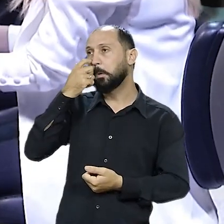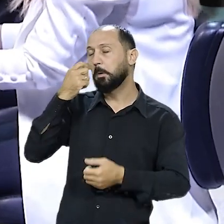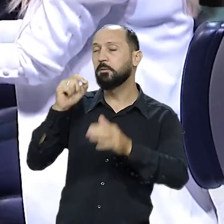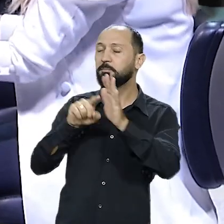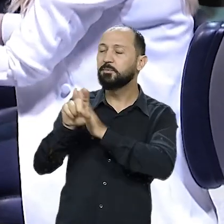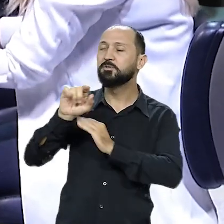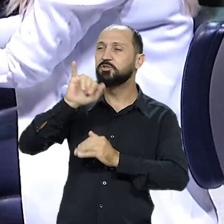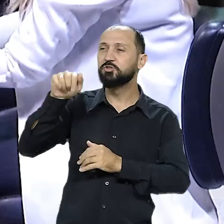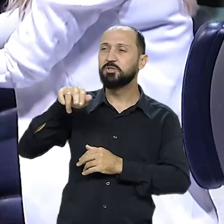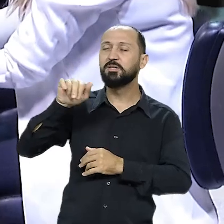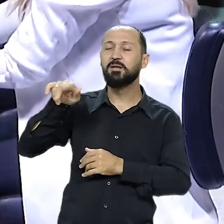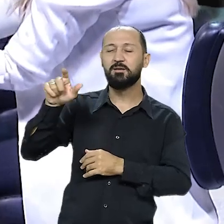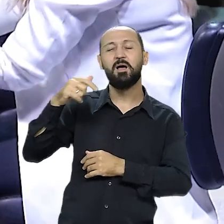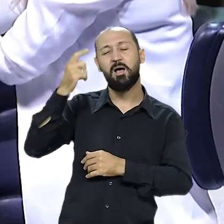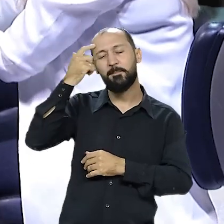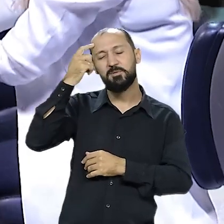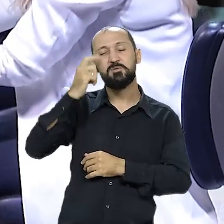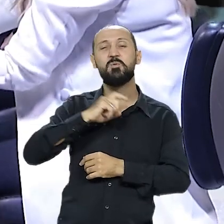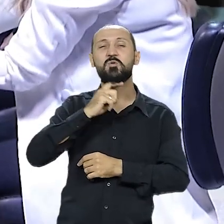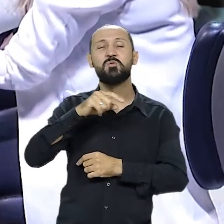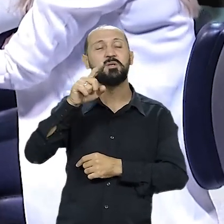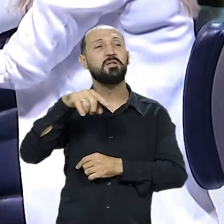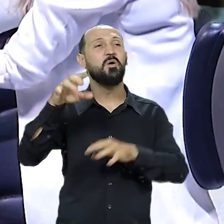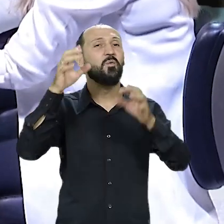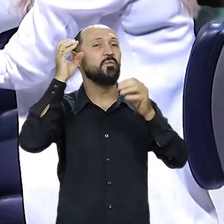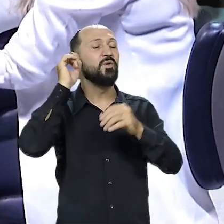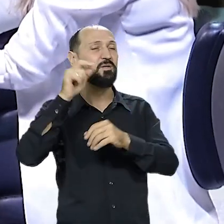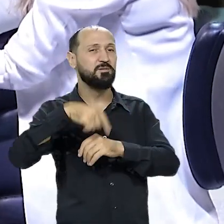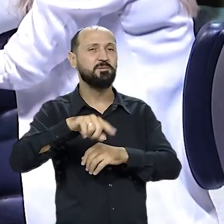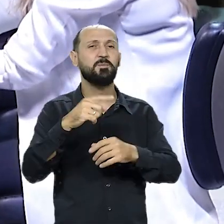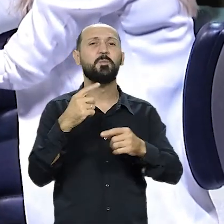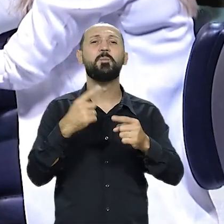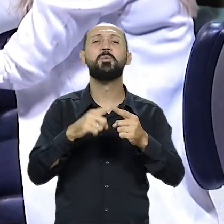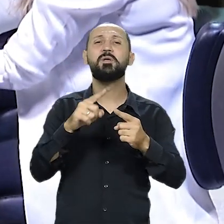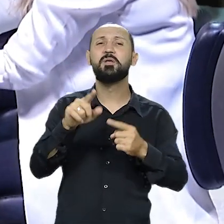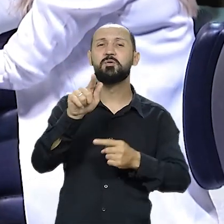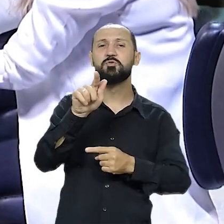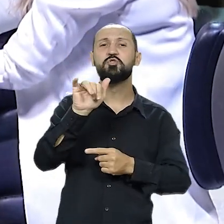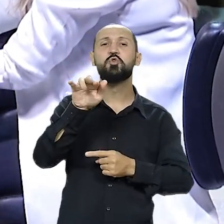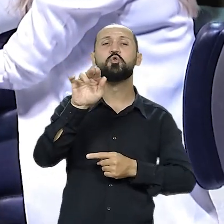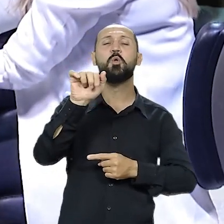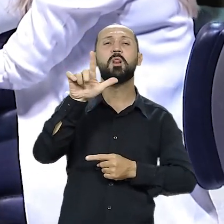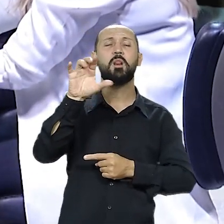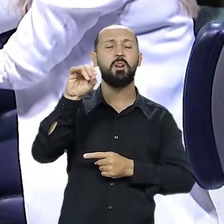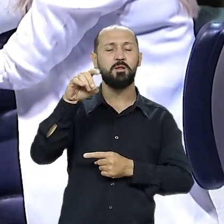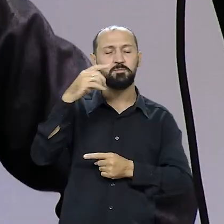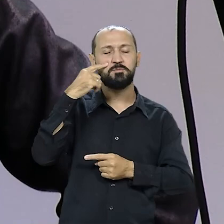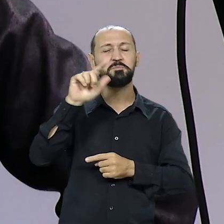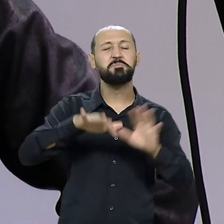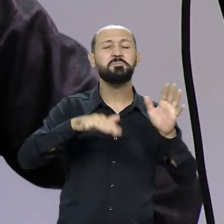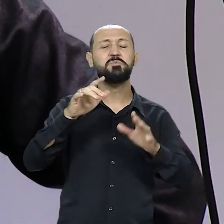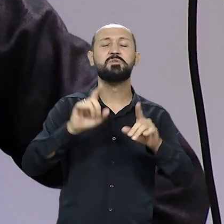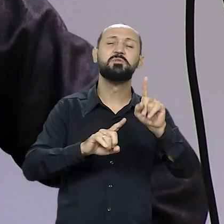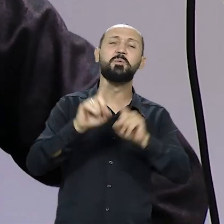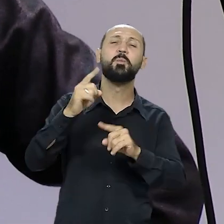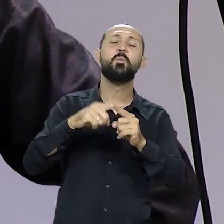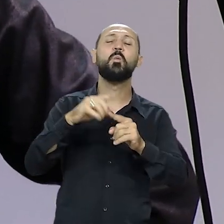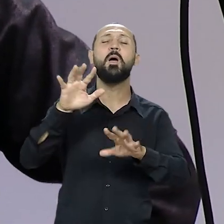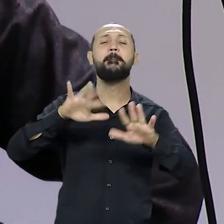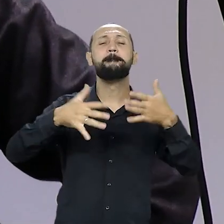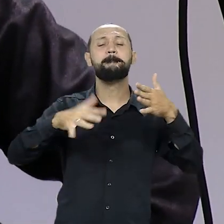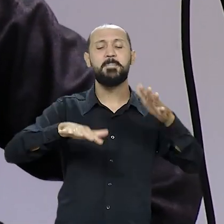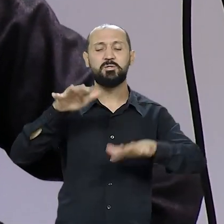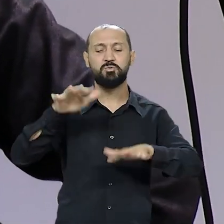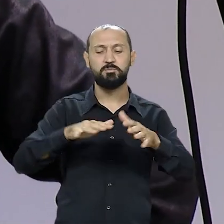fazer uma pergunta aqui, que eu acho que também é uma dúvida sua e de muita gente que está ouvindo a gente. Por que o Girolando se destaca? Qual é a média de